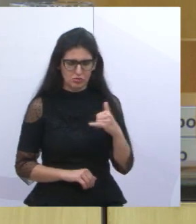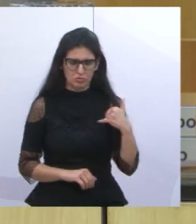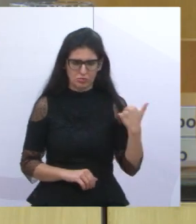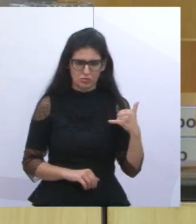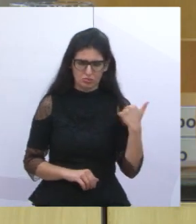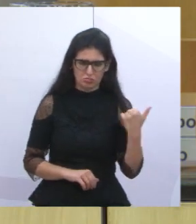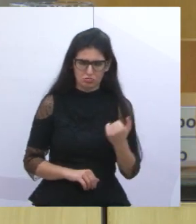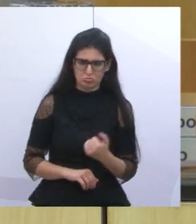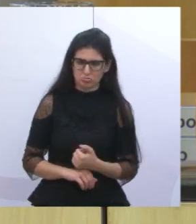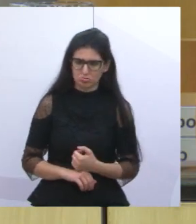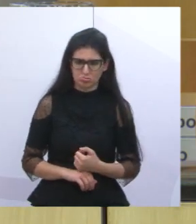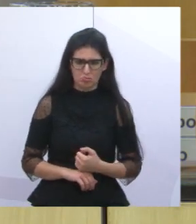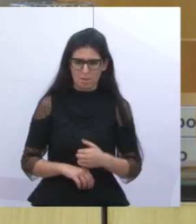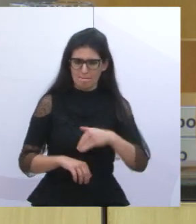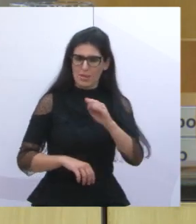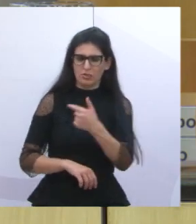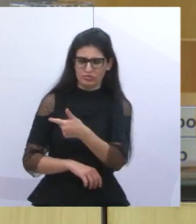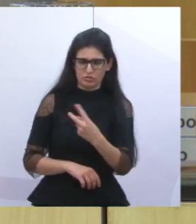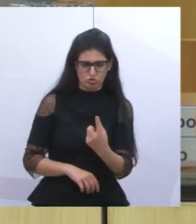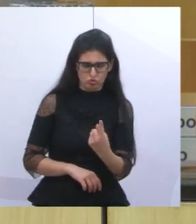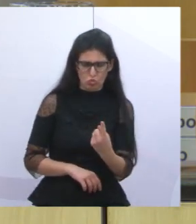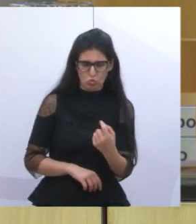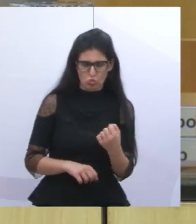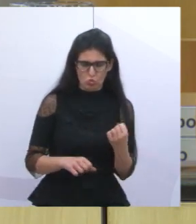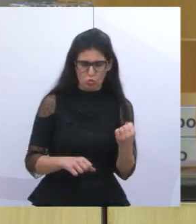não superior a 21 anos.